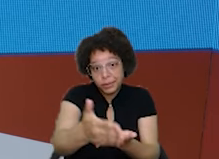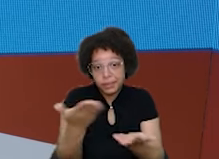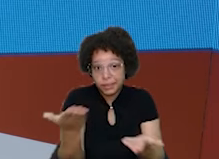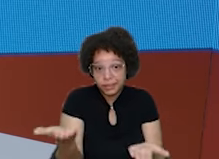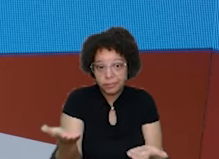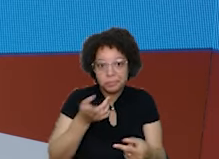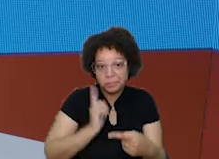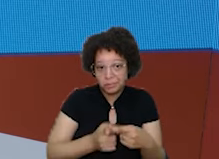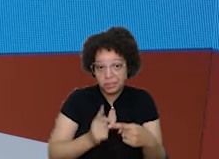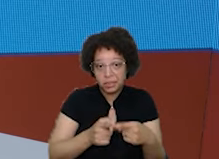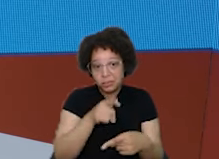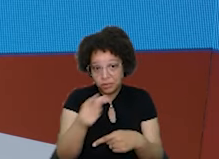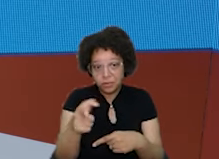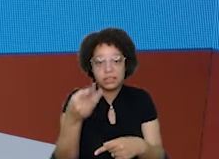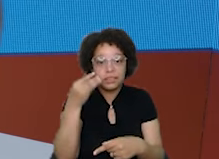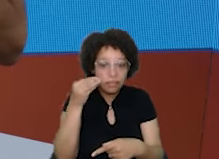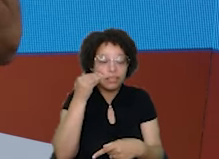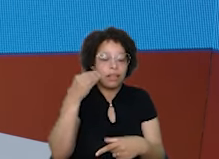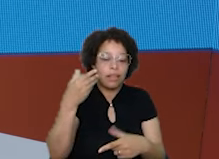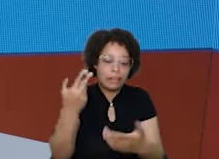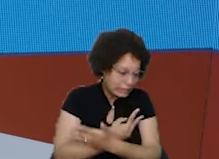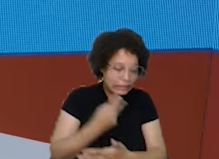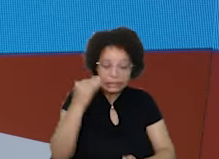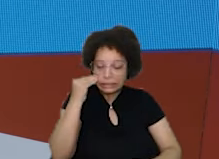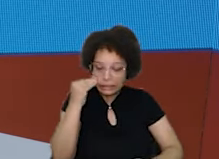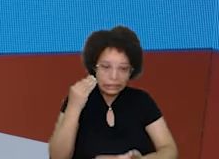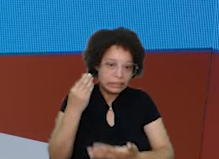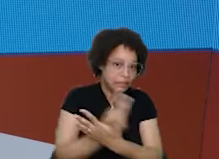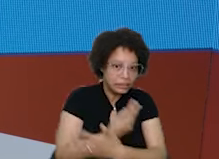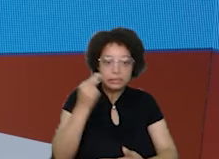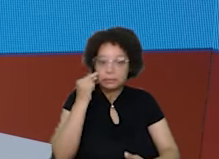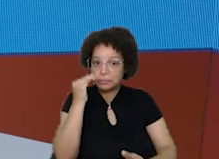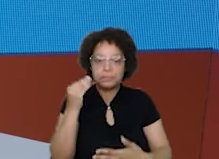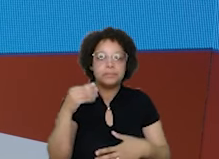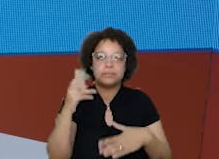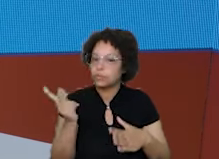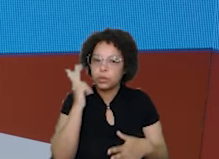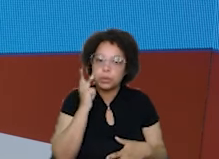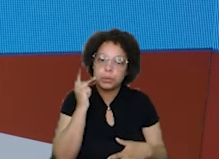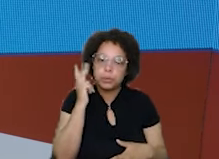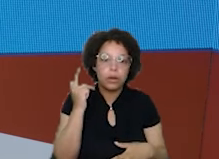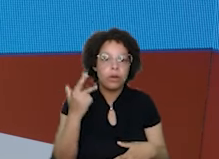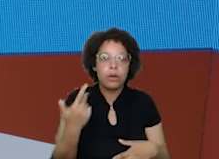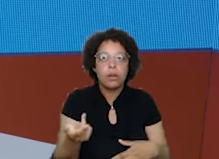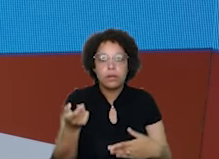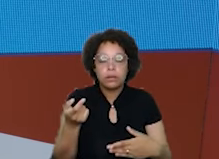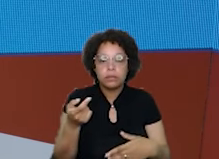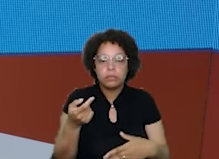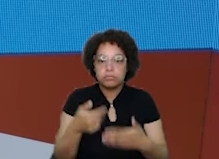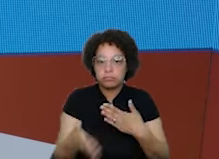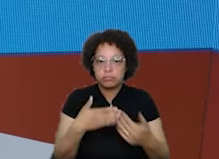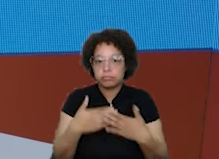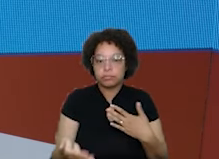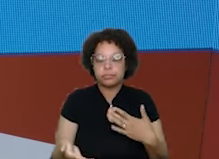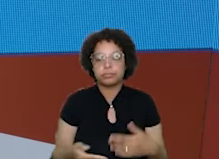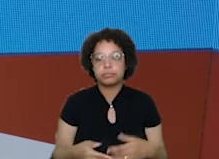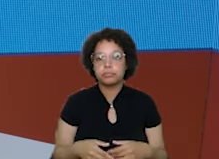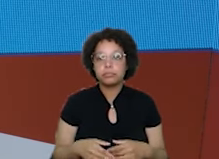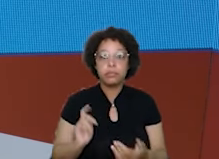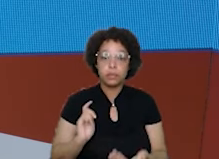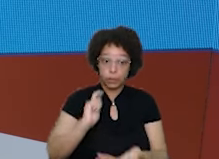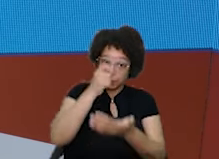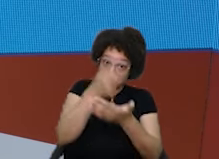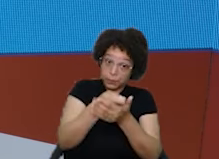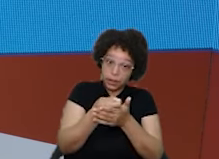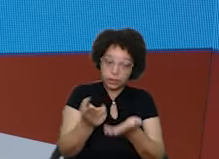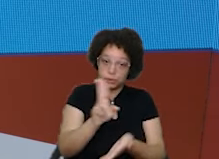você exercitar errar exercitar errar de novo mais um pouco enquanto você tá gastando pouco ou nada né e o pago como o próprio